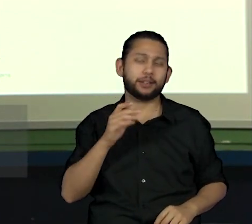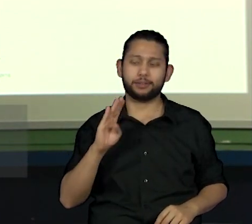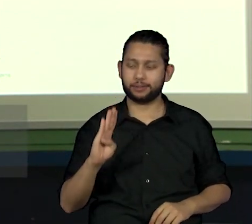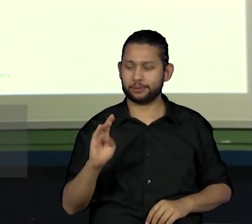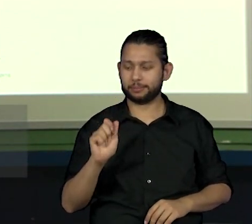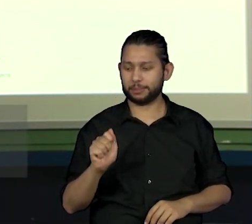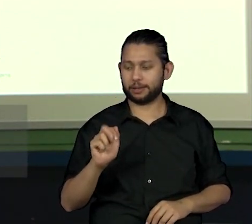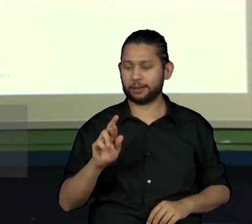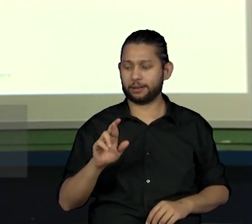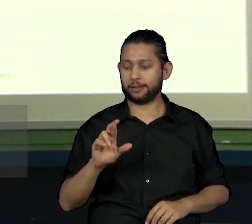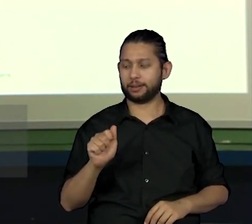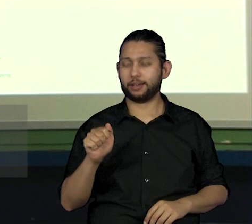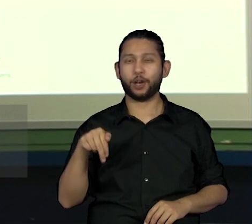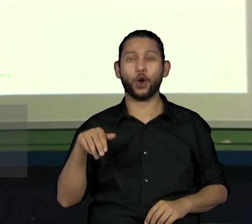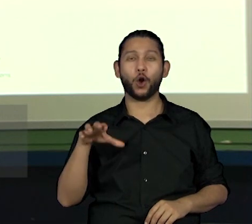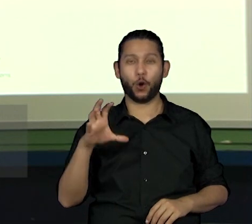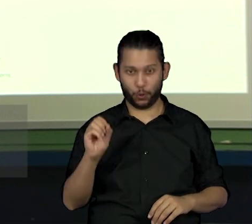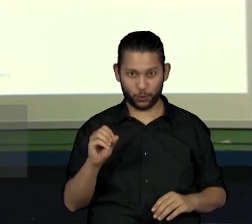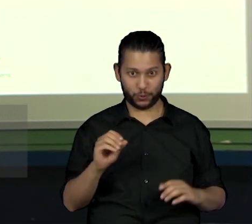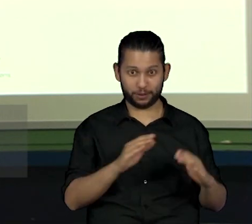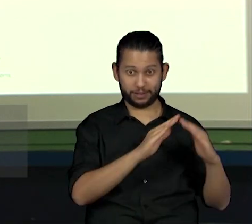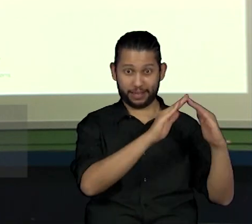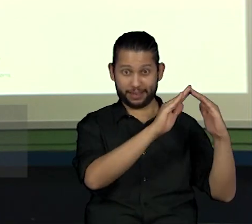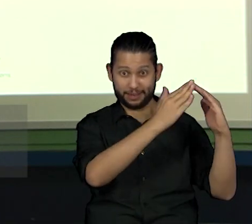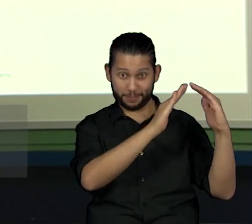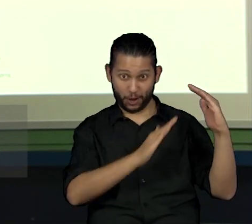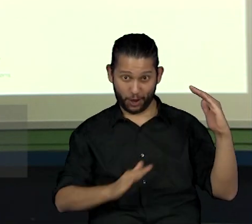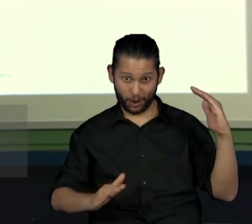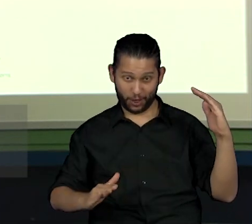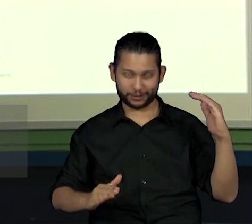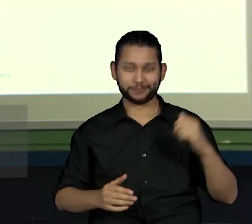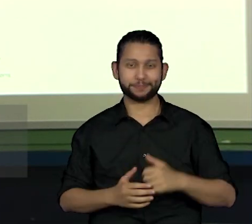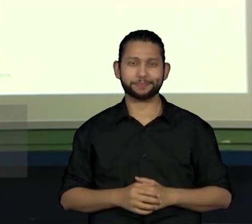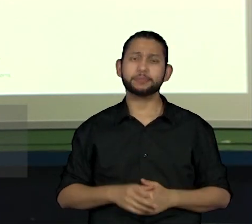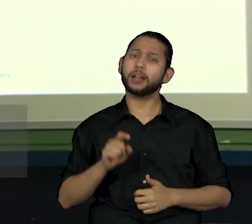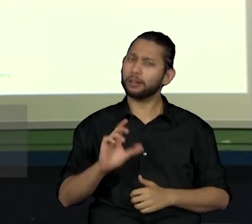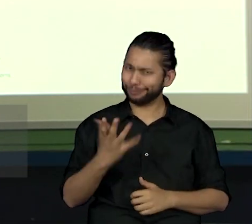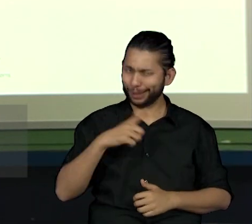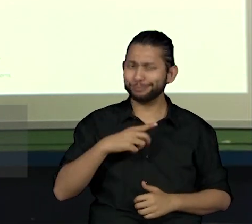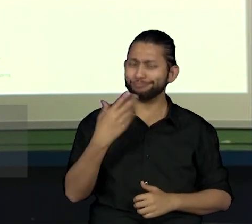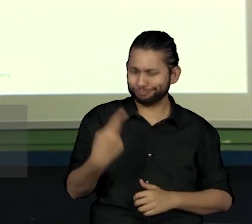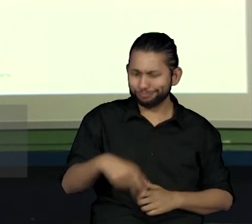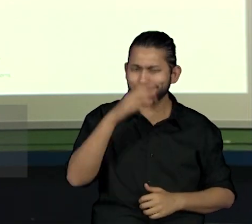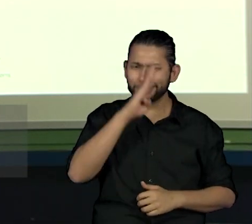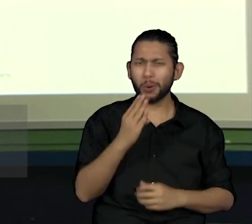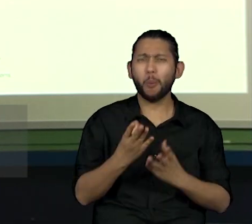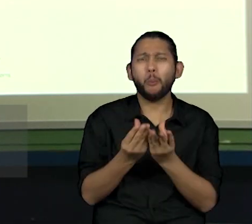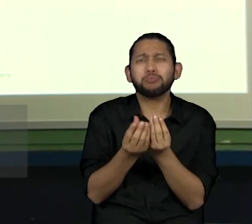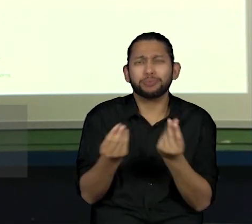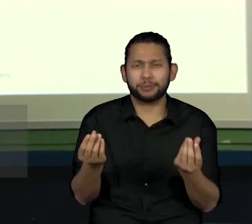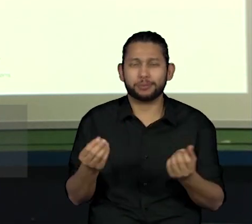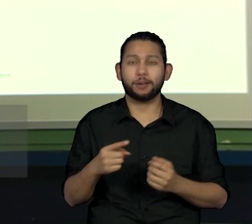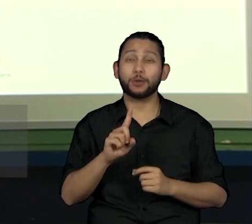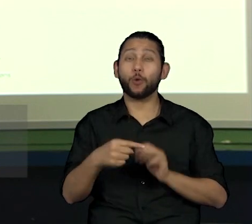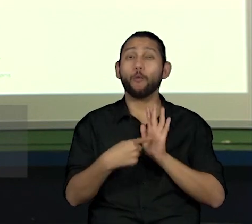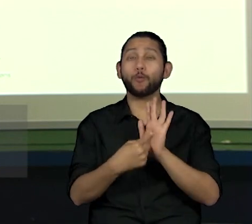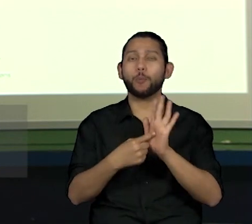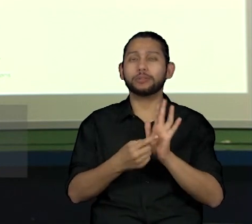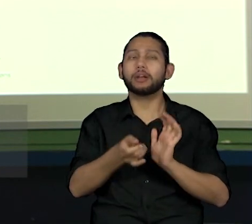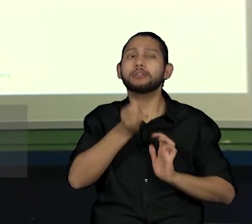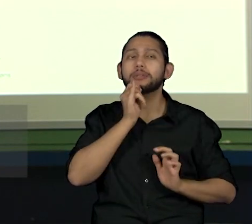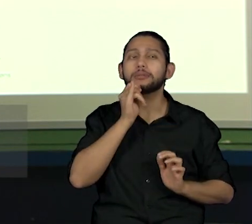né? Lugares bem inclinados. E acontece bastante no Brasil. Só que eu vou mostrar isso com vocês por meio